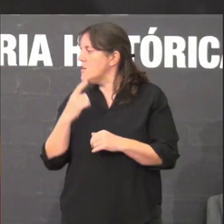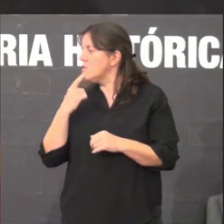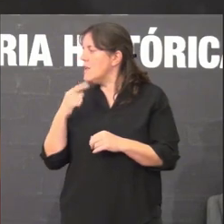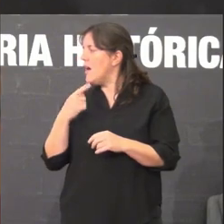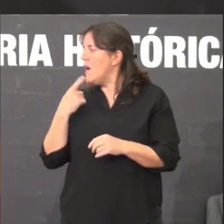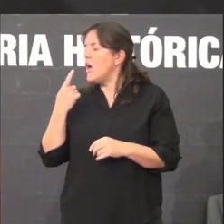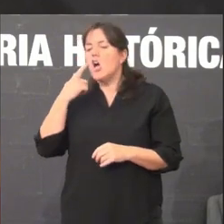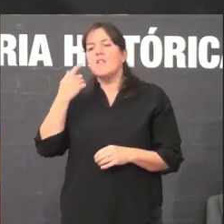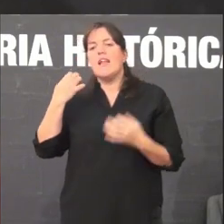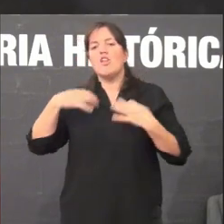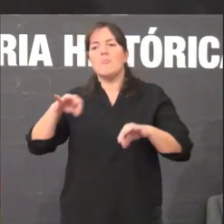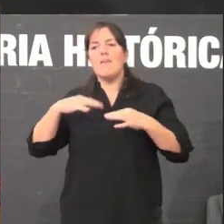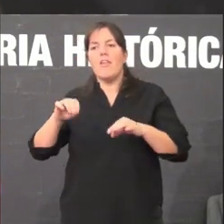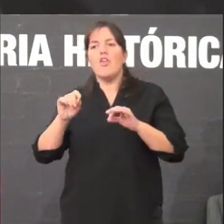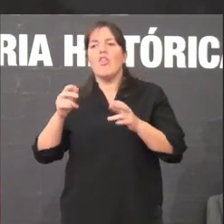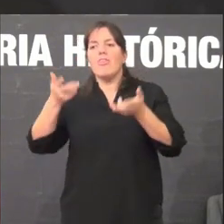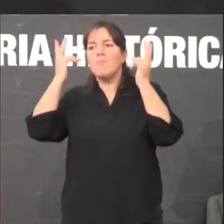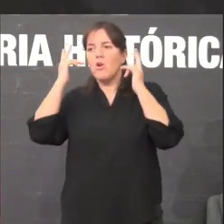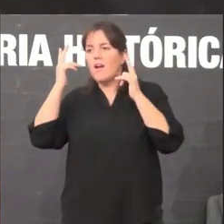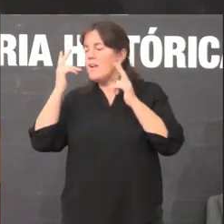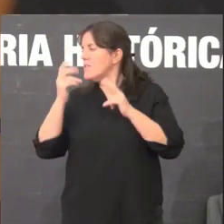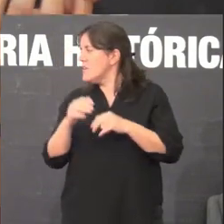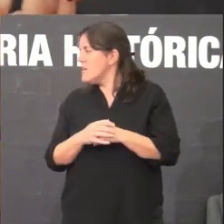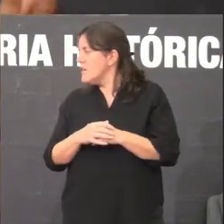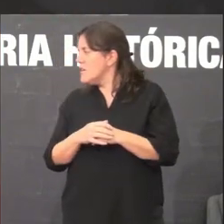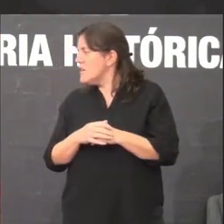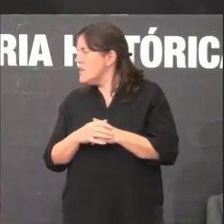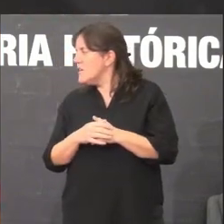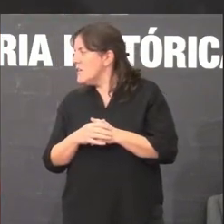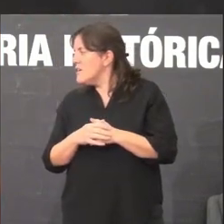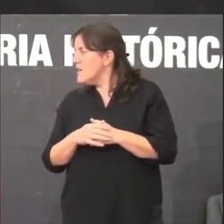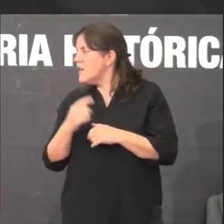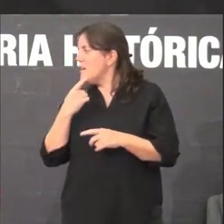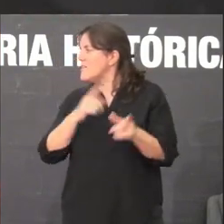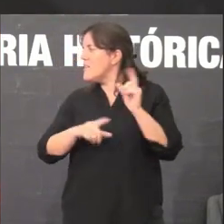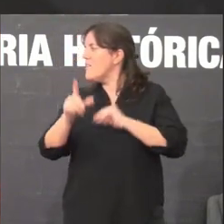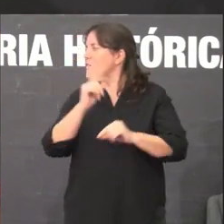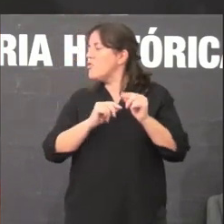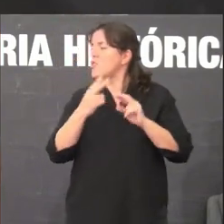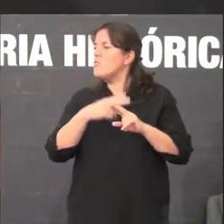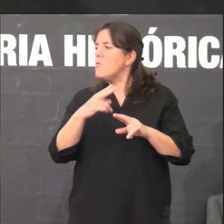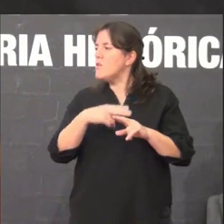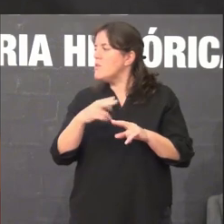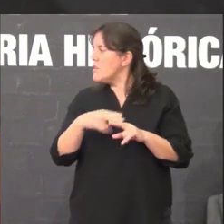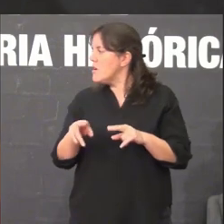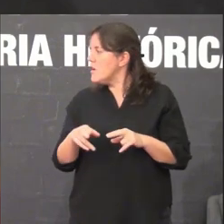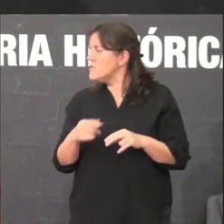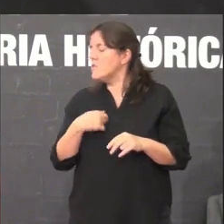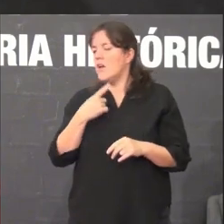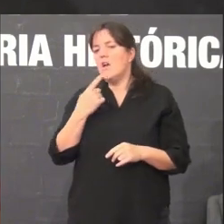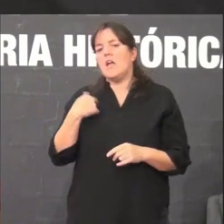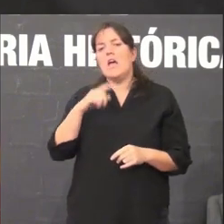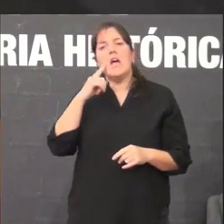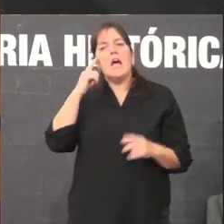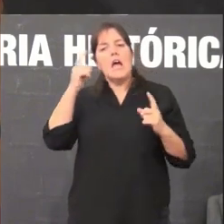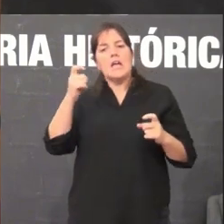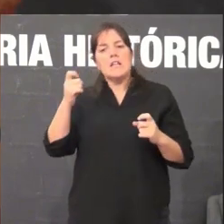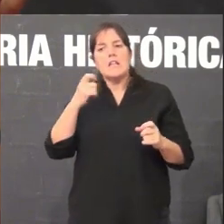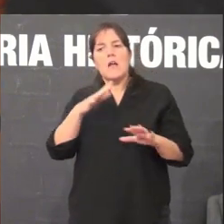normalizações democráticas, ou seja, das soluções políticas que procuram exatamente conciliar os